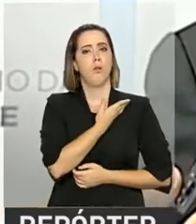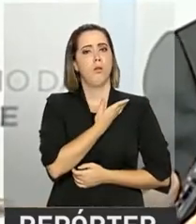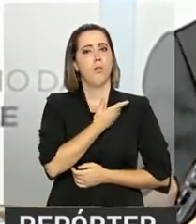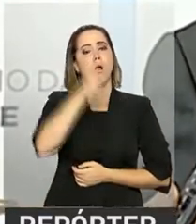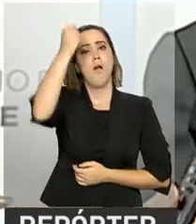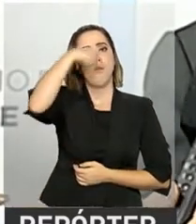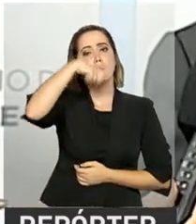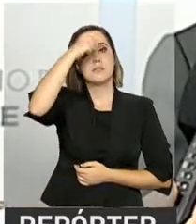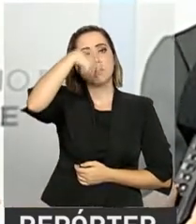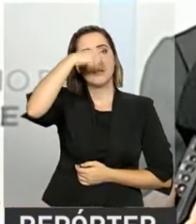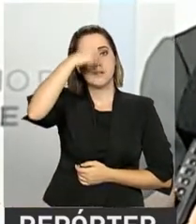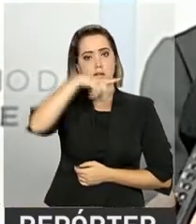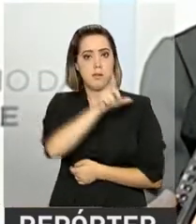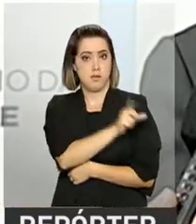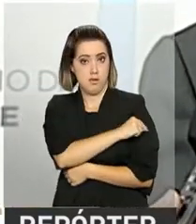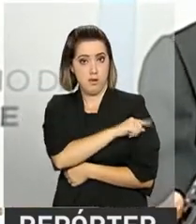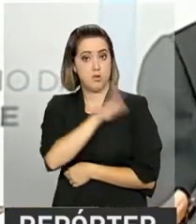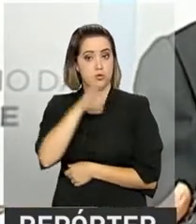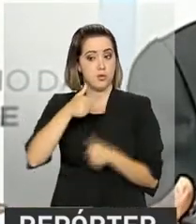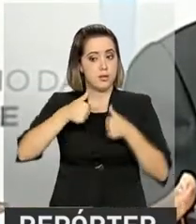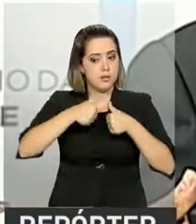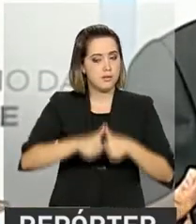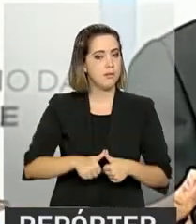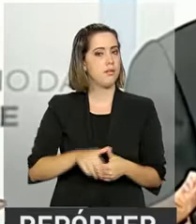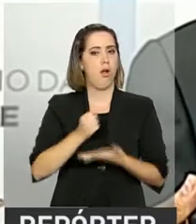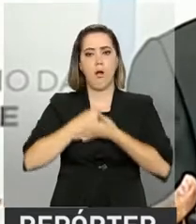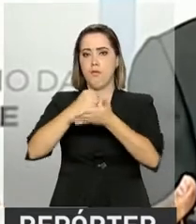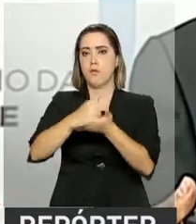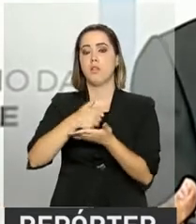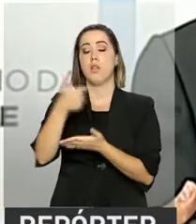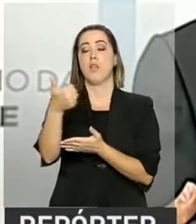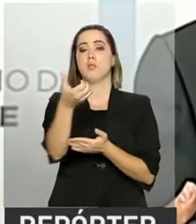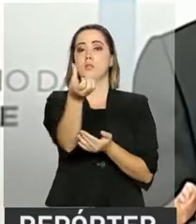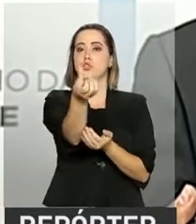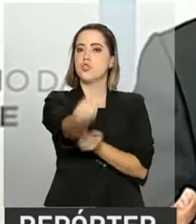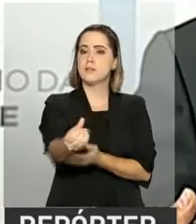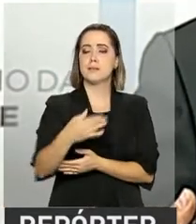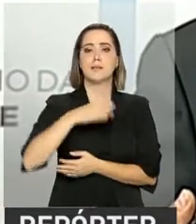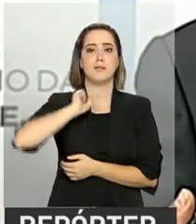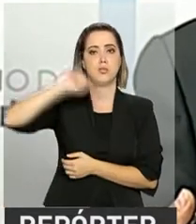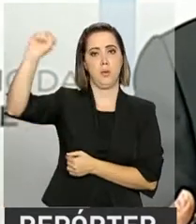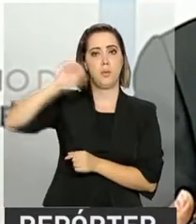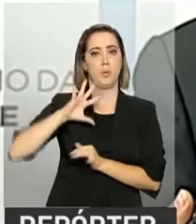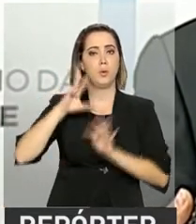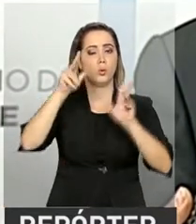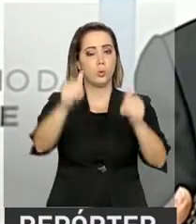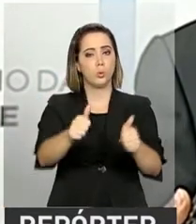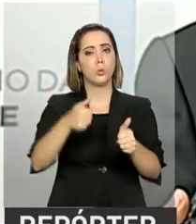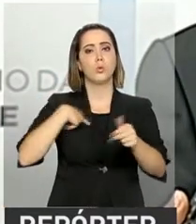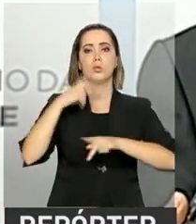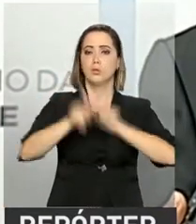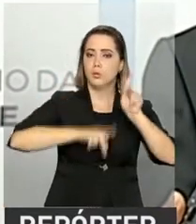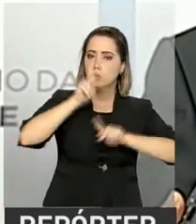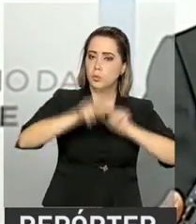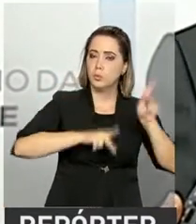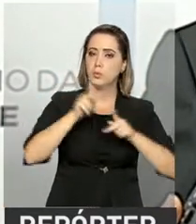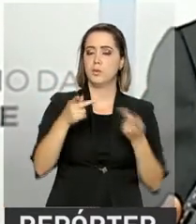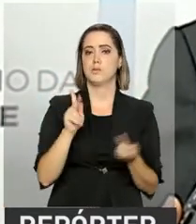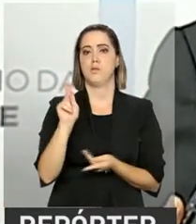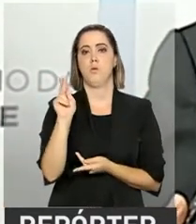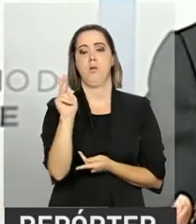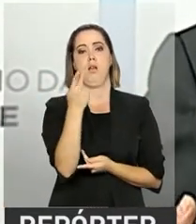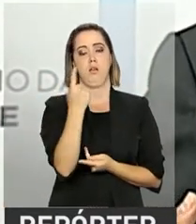disponível no dia 17 de abril para toda a população. Será o dia D de vacinação do H1N1.